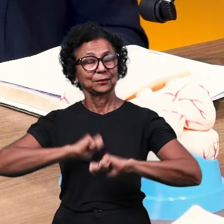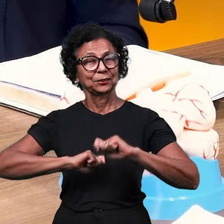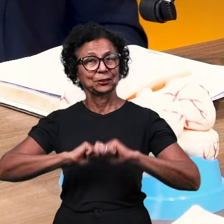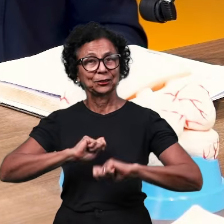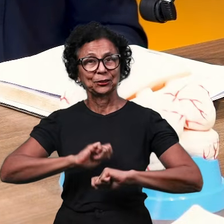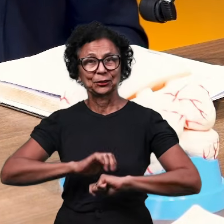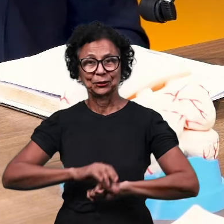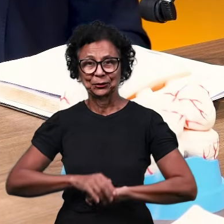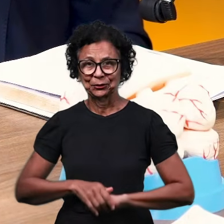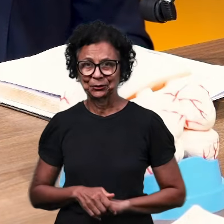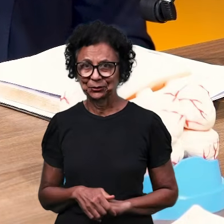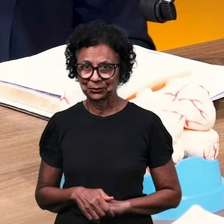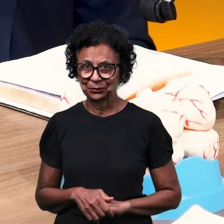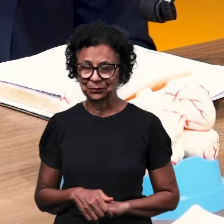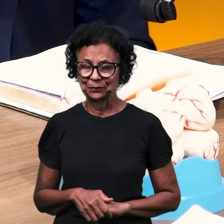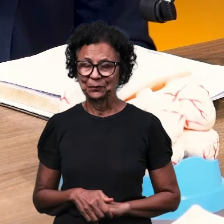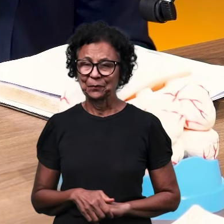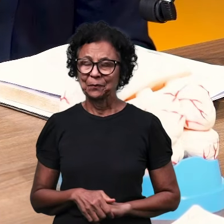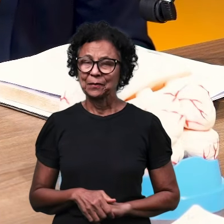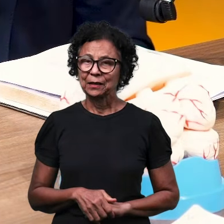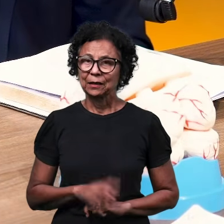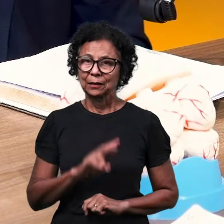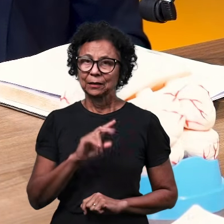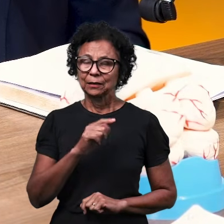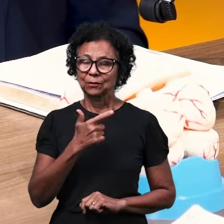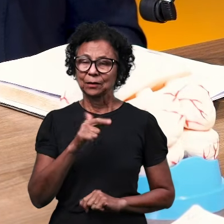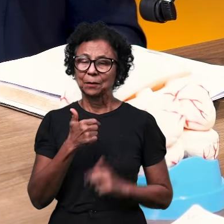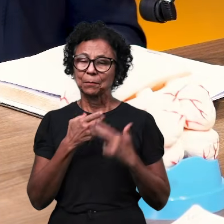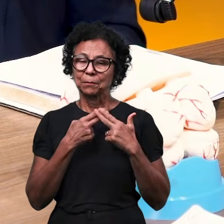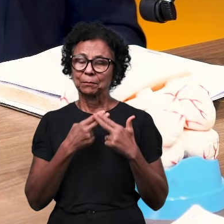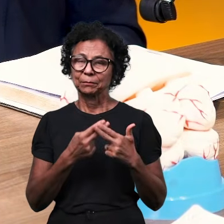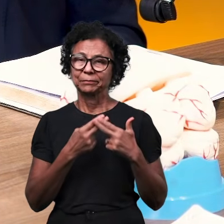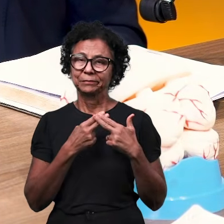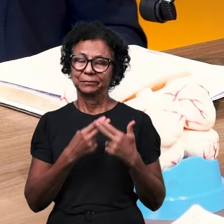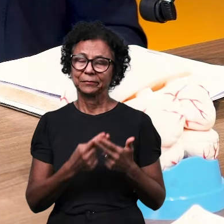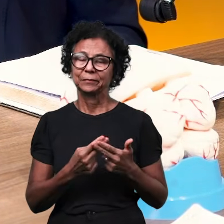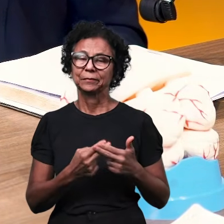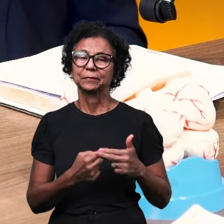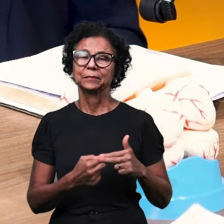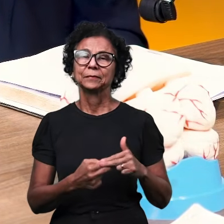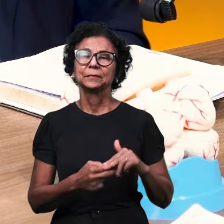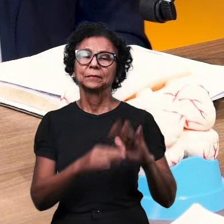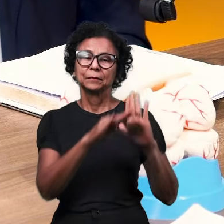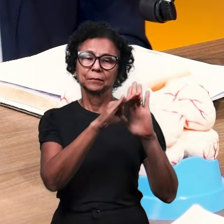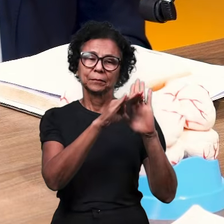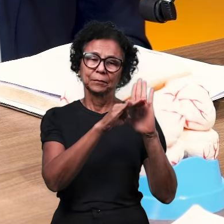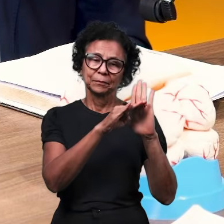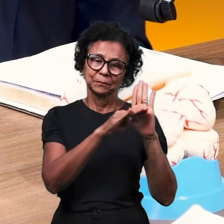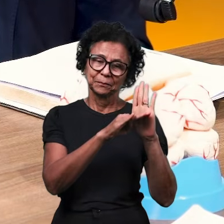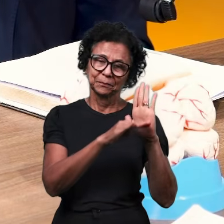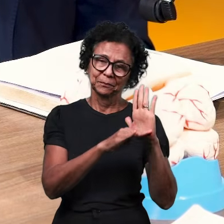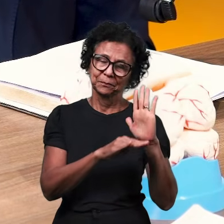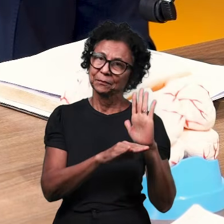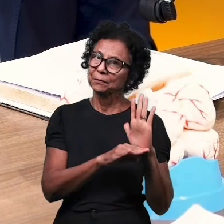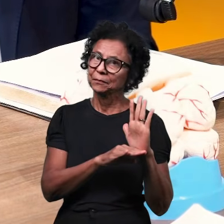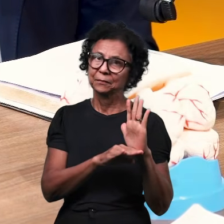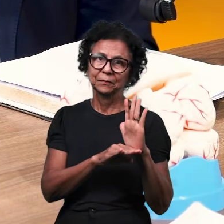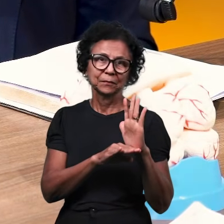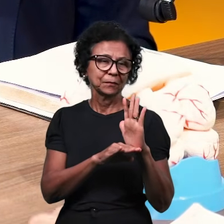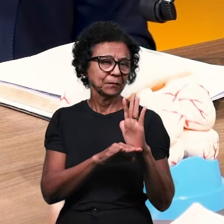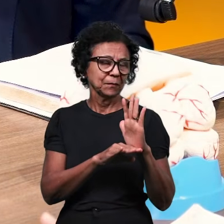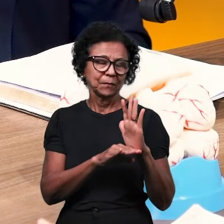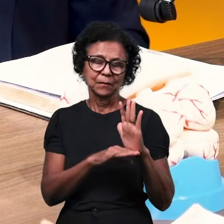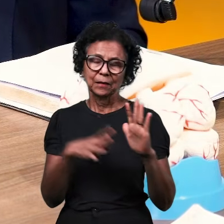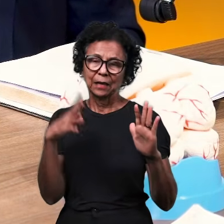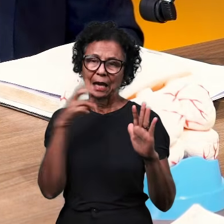ansiedade. Não respeitar o processo. A questão de você querer tudo